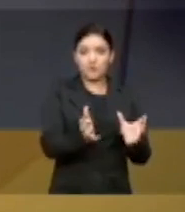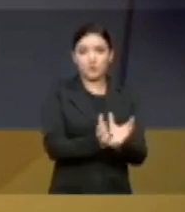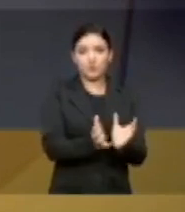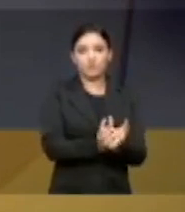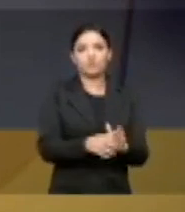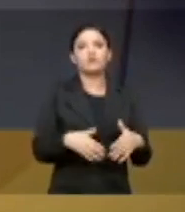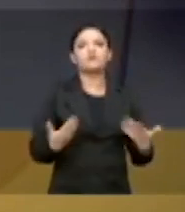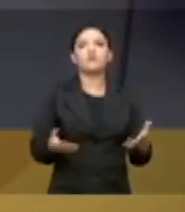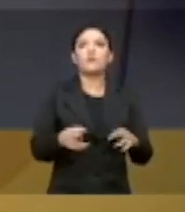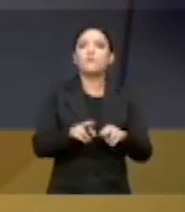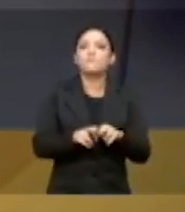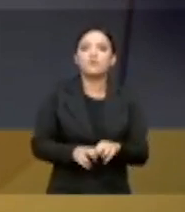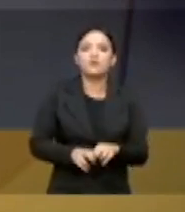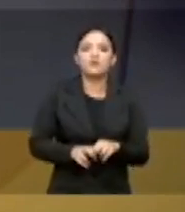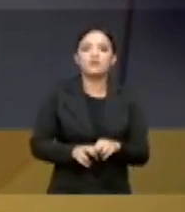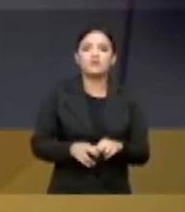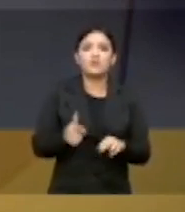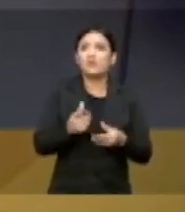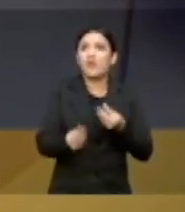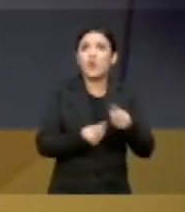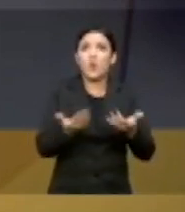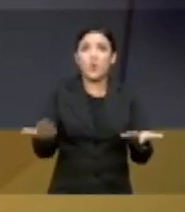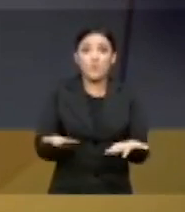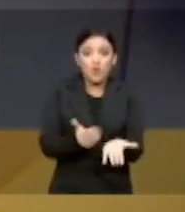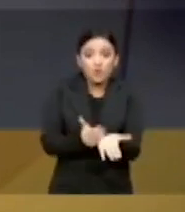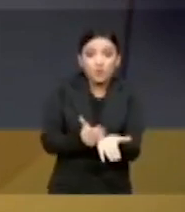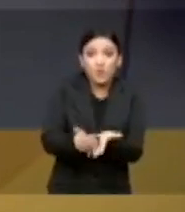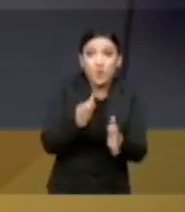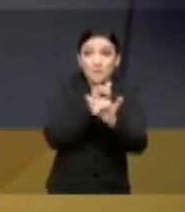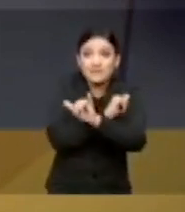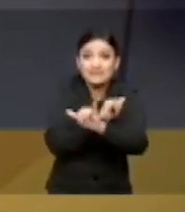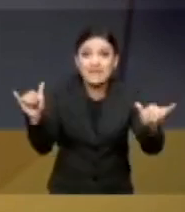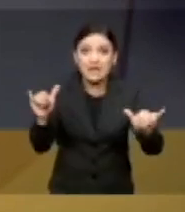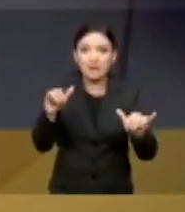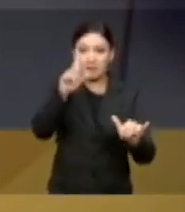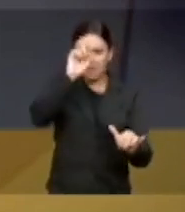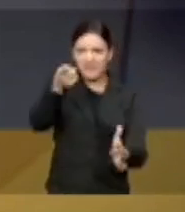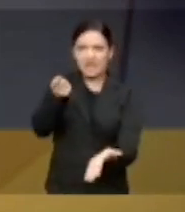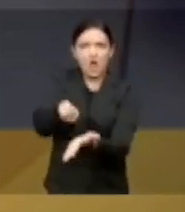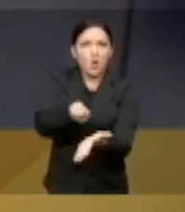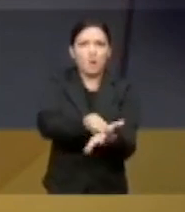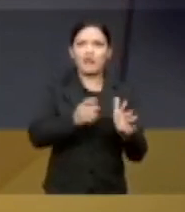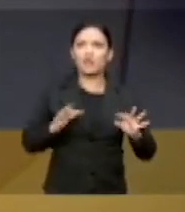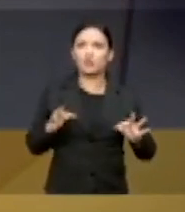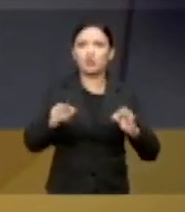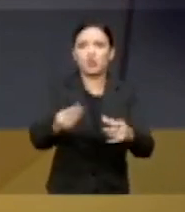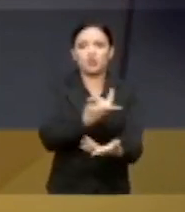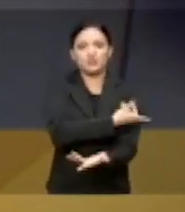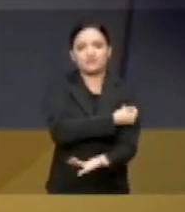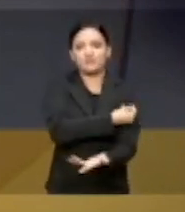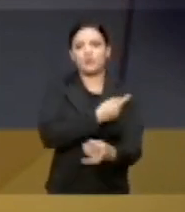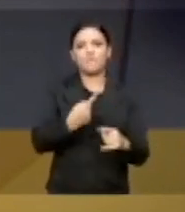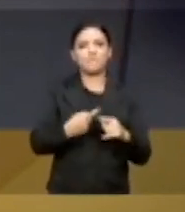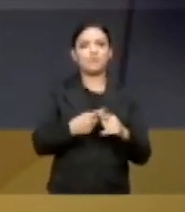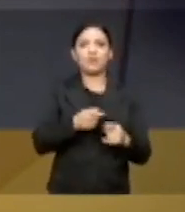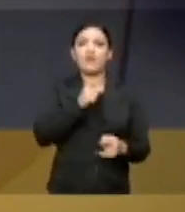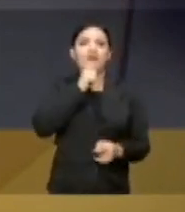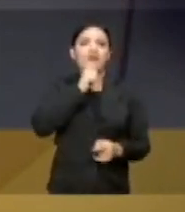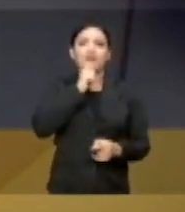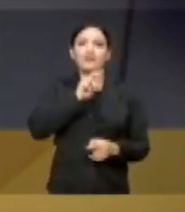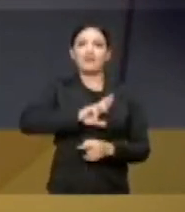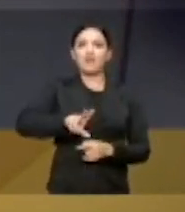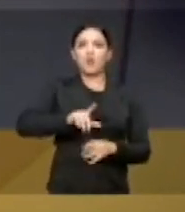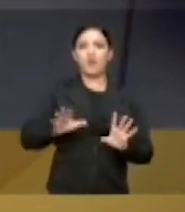sobre obrigatoriedade no momento inicial da campanha de vacinação em face do caráter paulatino da cobertura